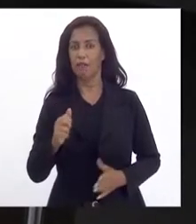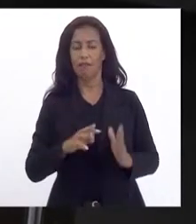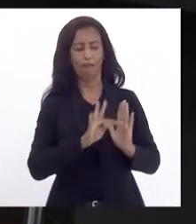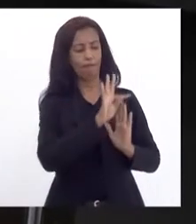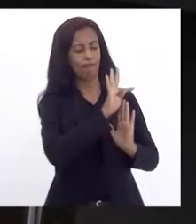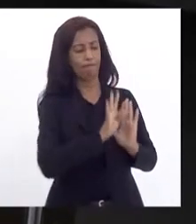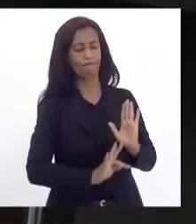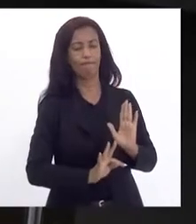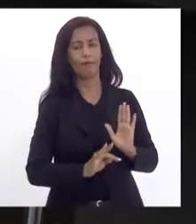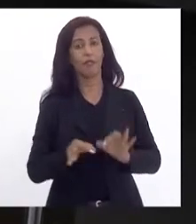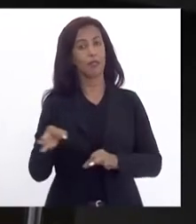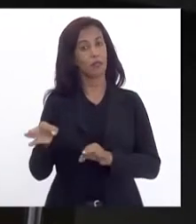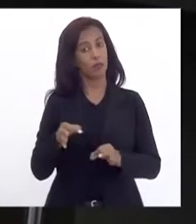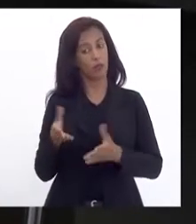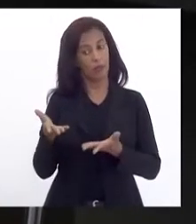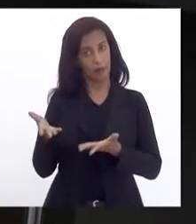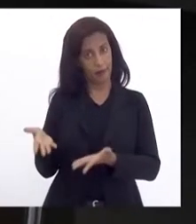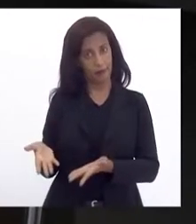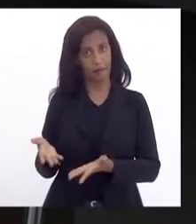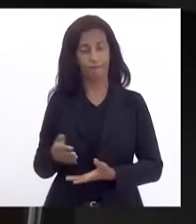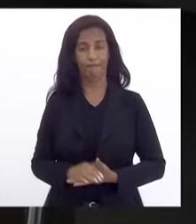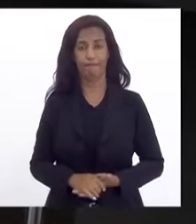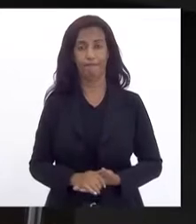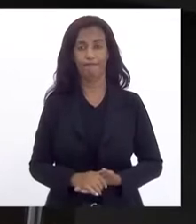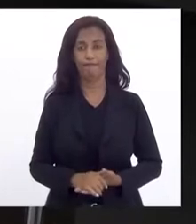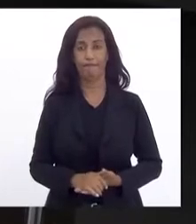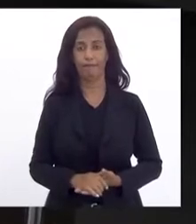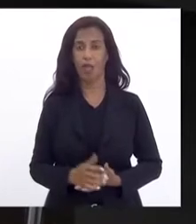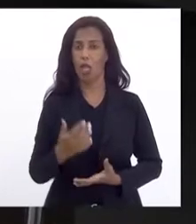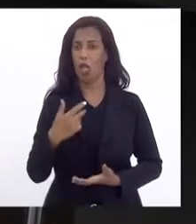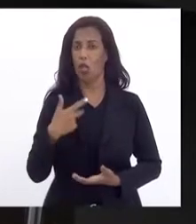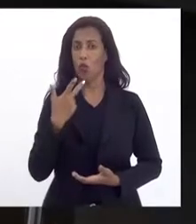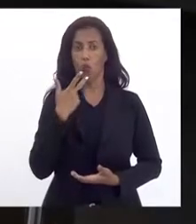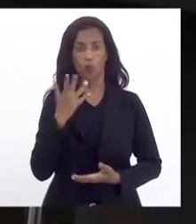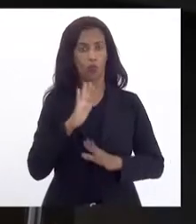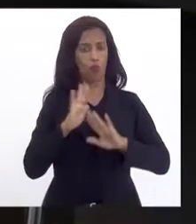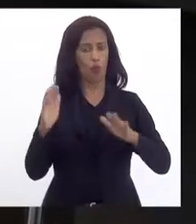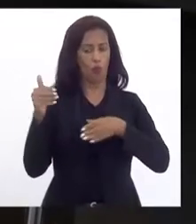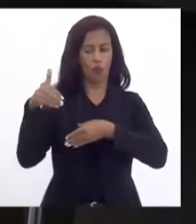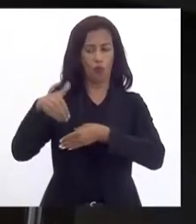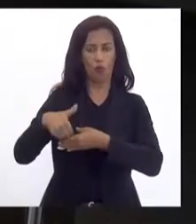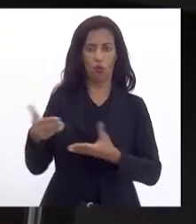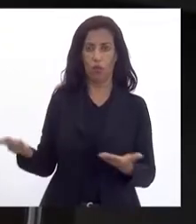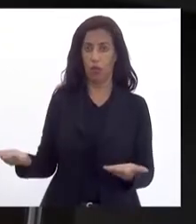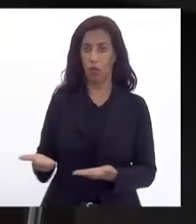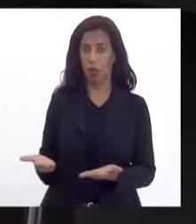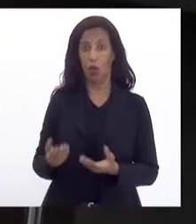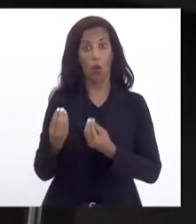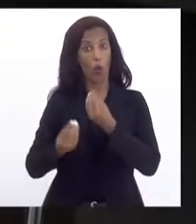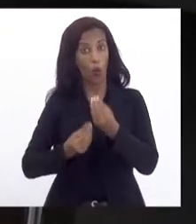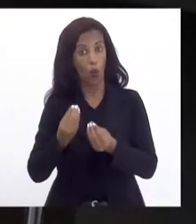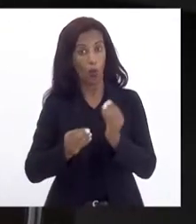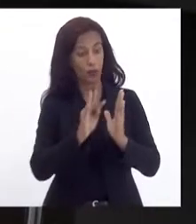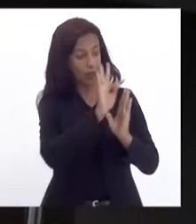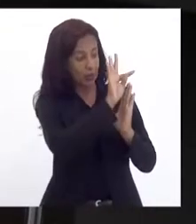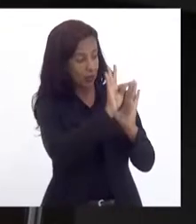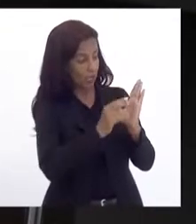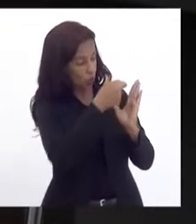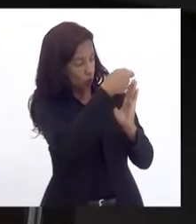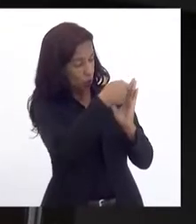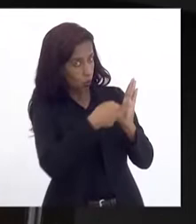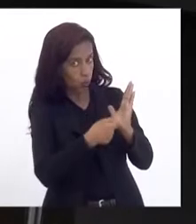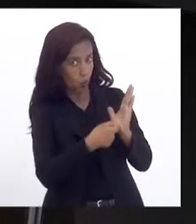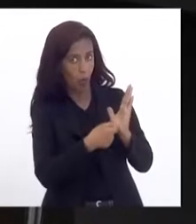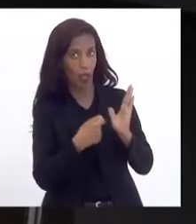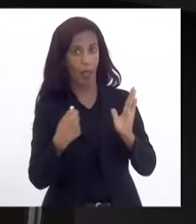do projeto que aí está. Claro que a gente não está votando agora, né? Porque como está escrito, a minha